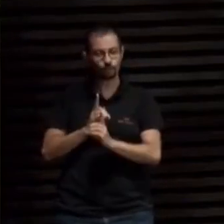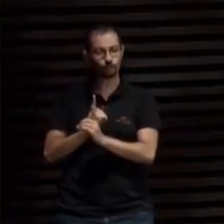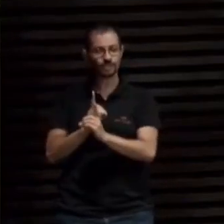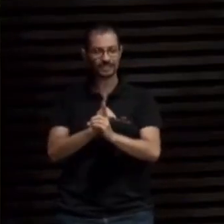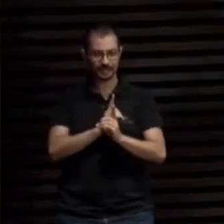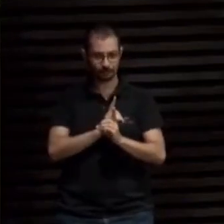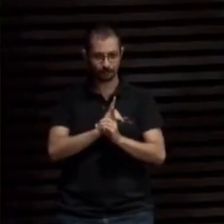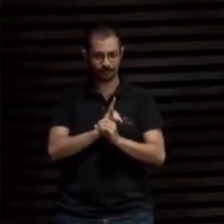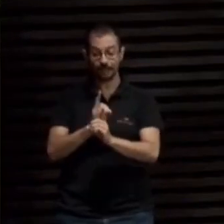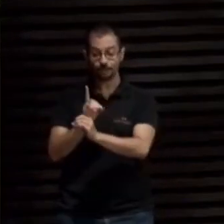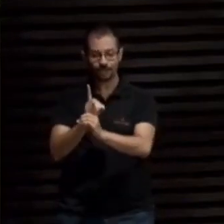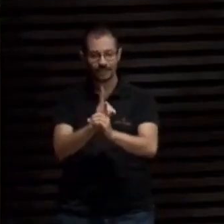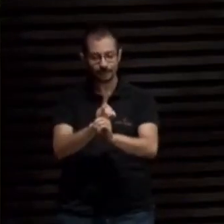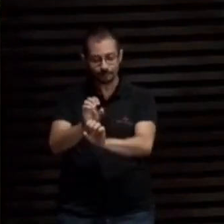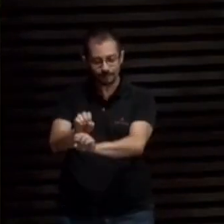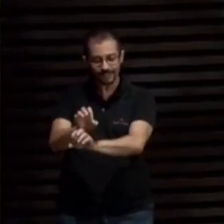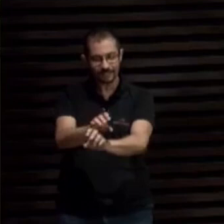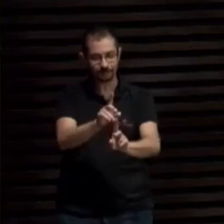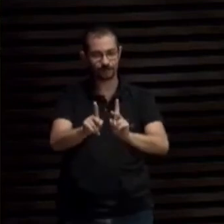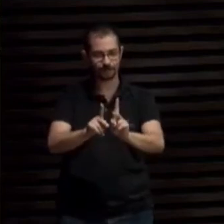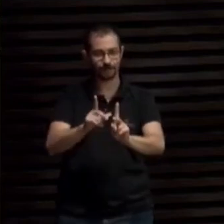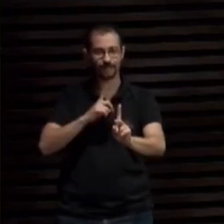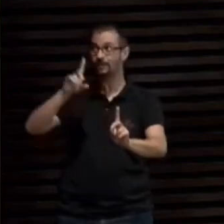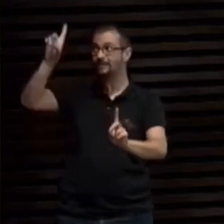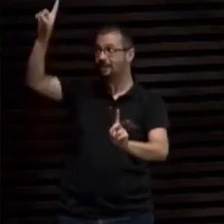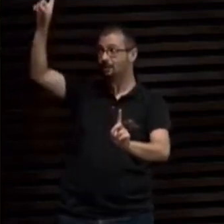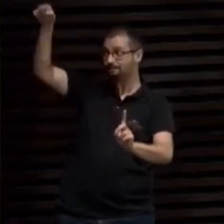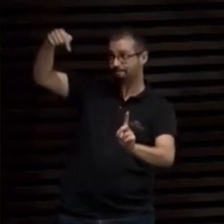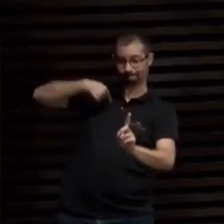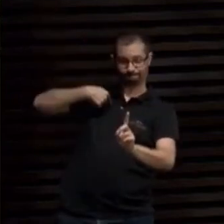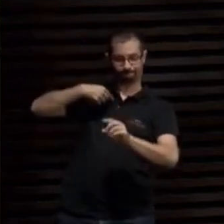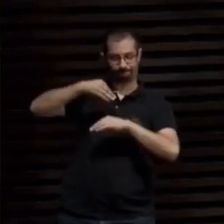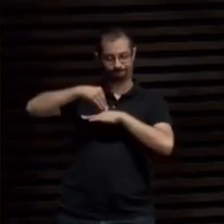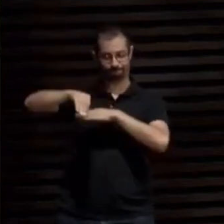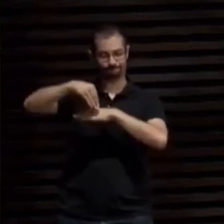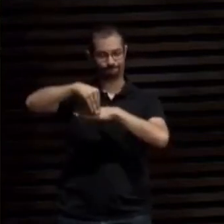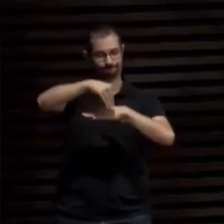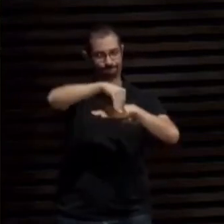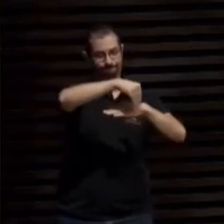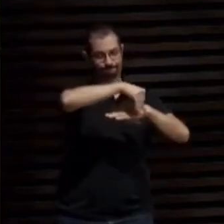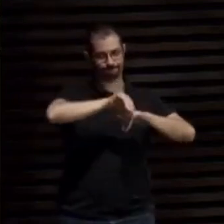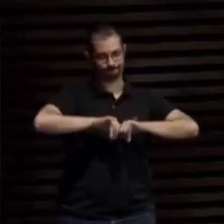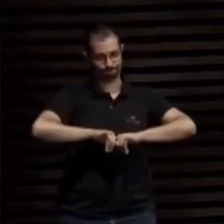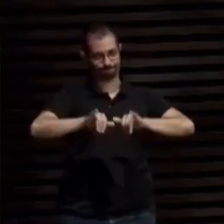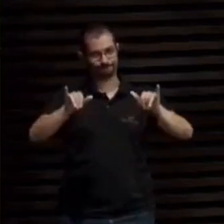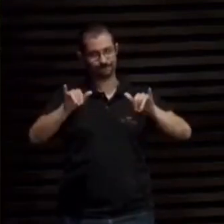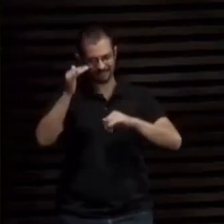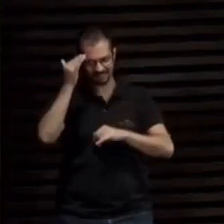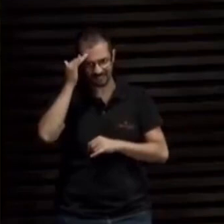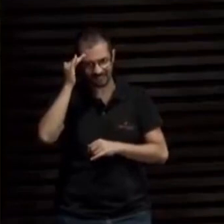eu dei a eles. Por isso que o verbo dar ali está todo o tempo sendo usado.